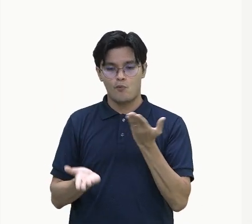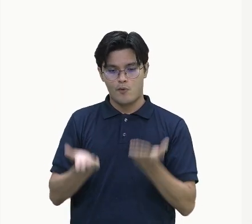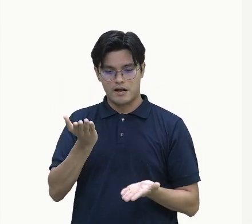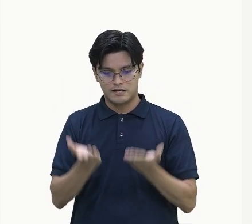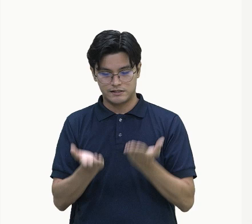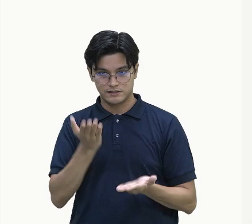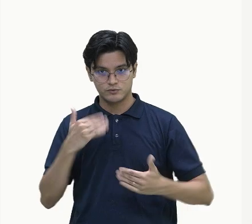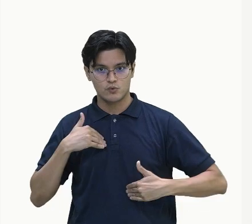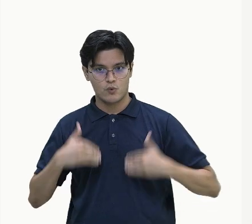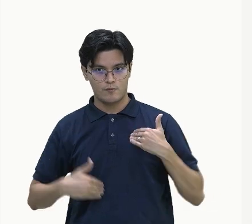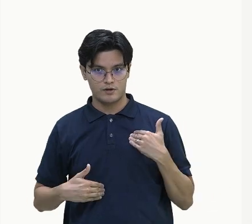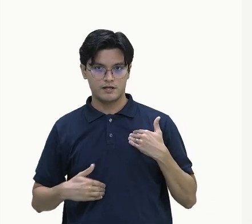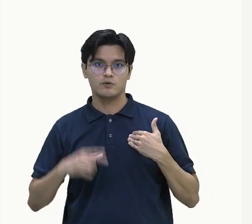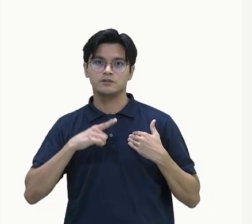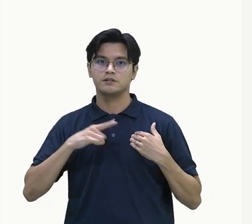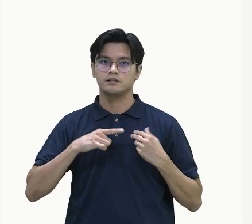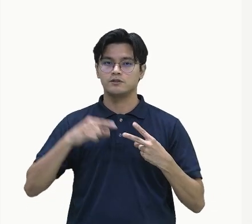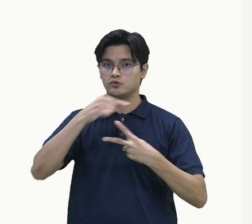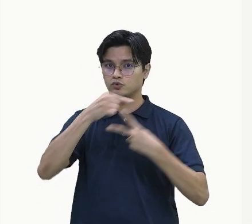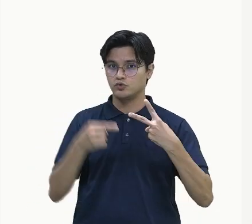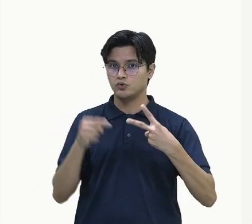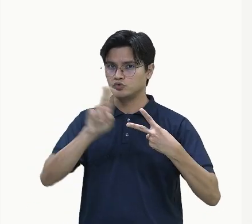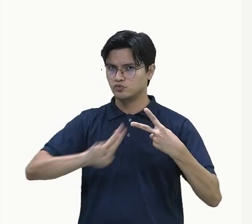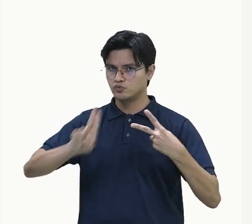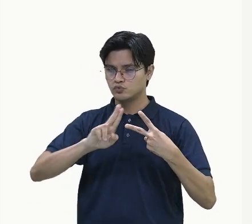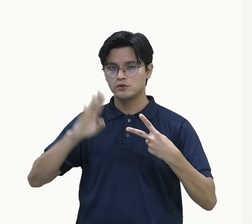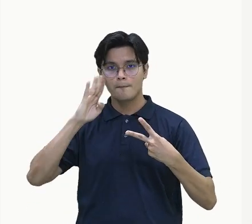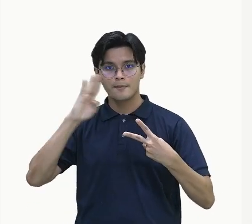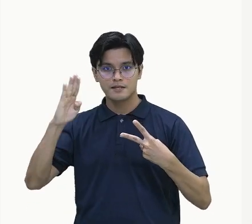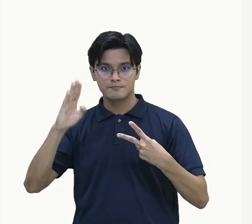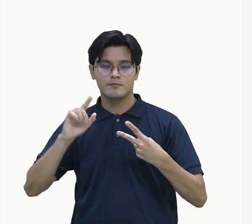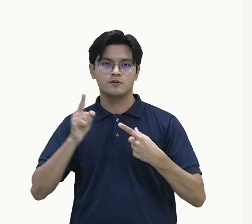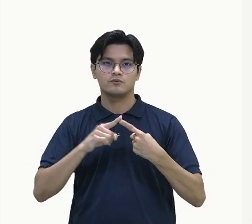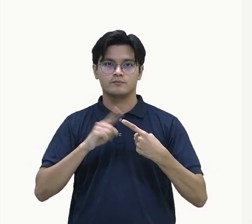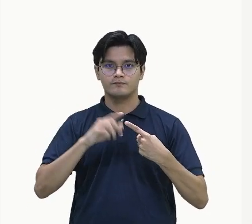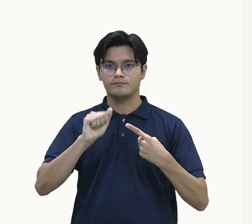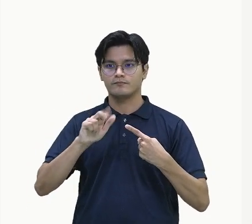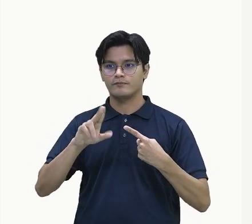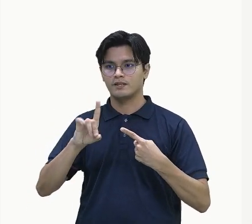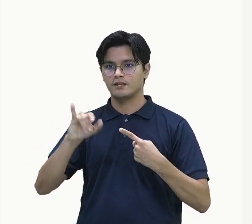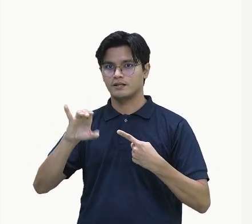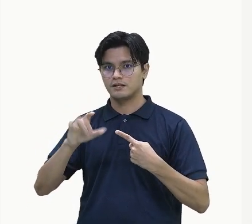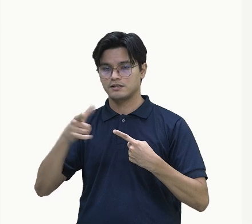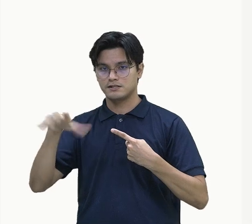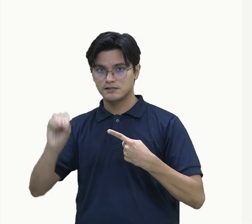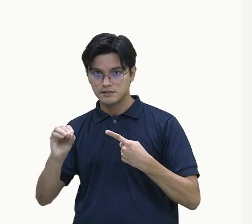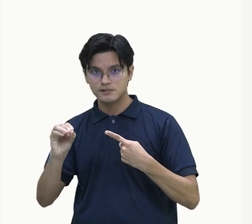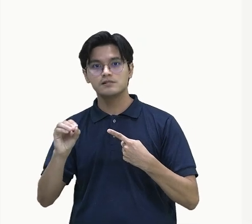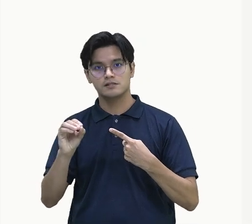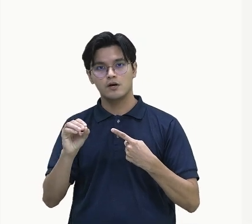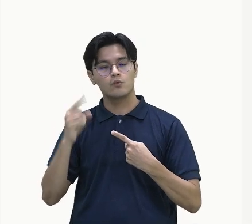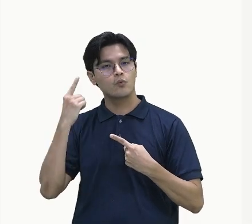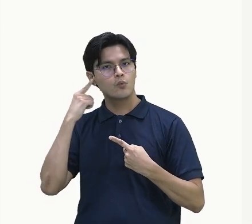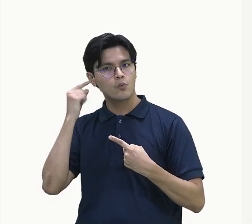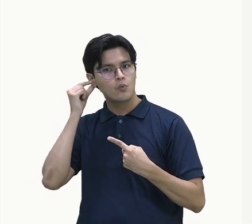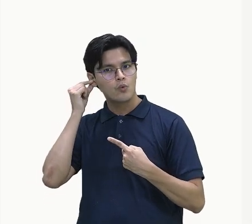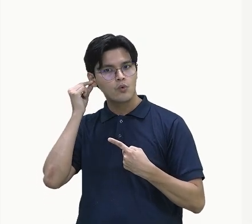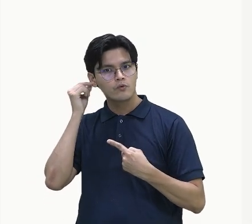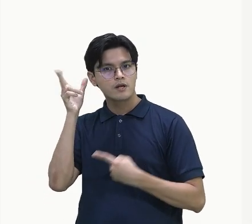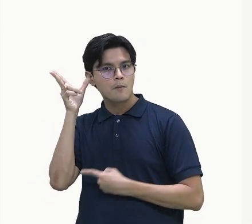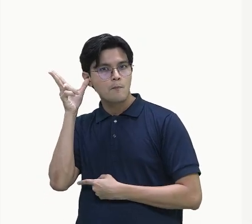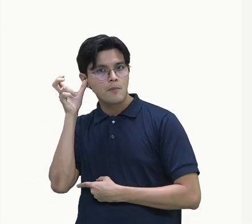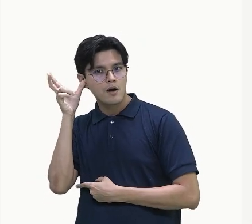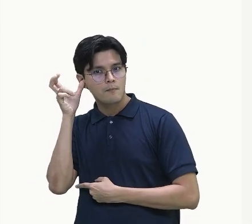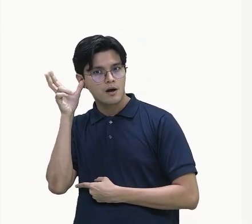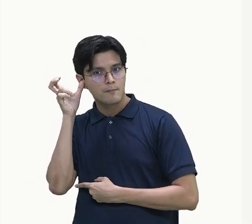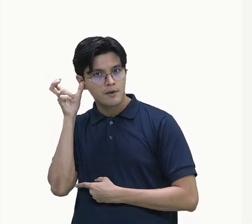dupla função. A primeira é a audição, onde o som ele vai ser captado pelo ouvido externo.